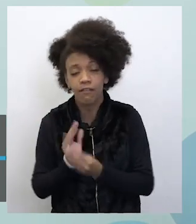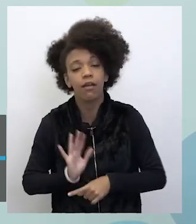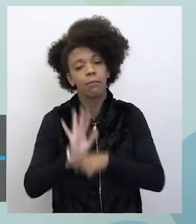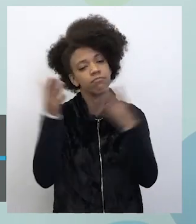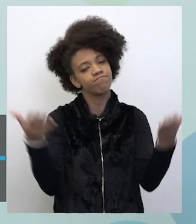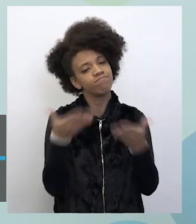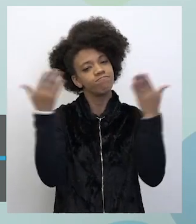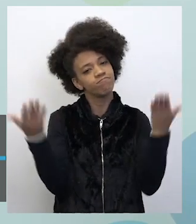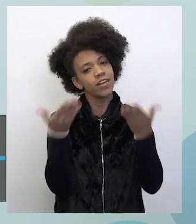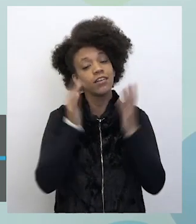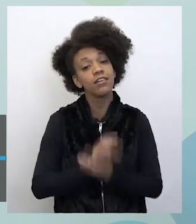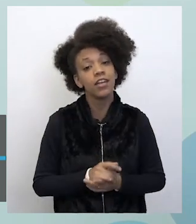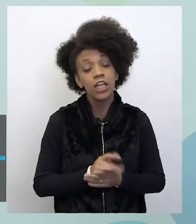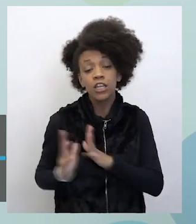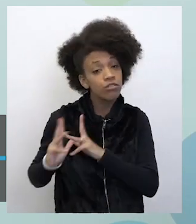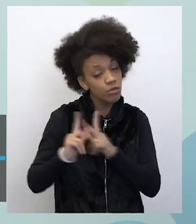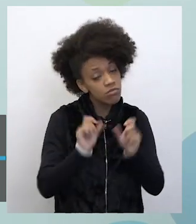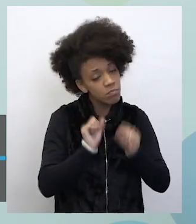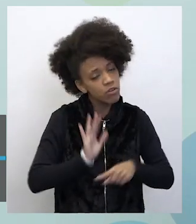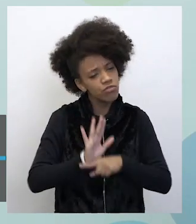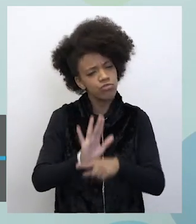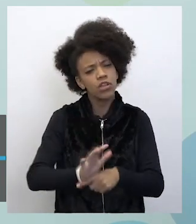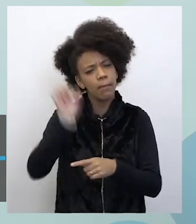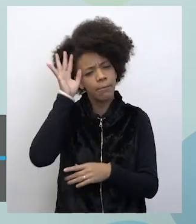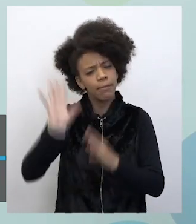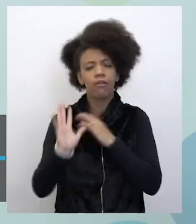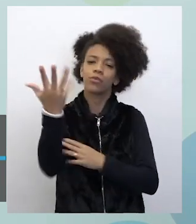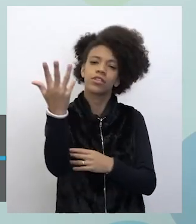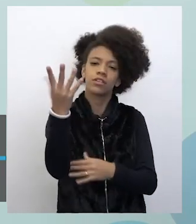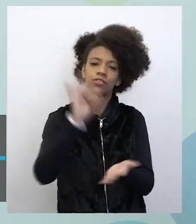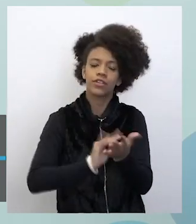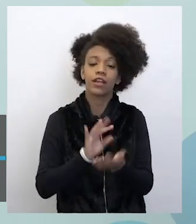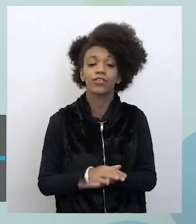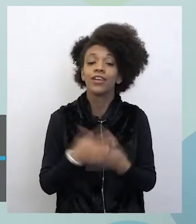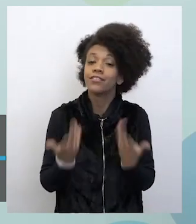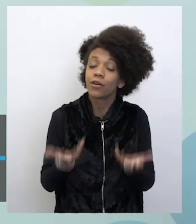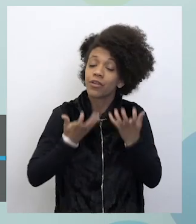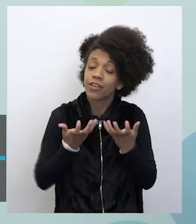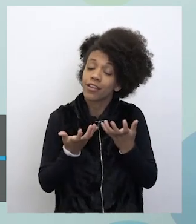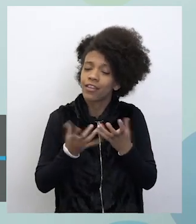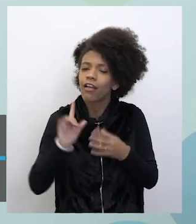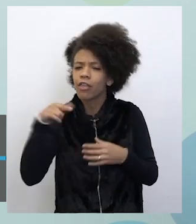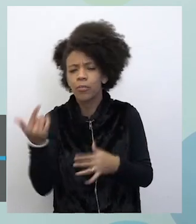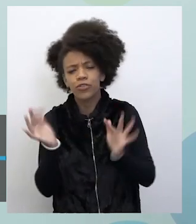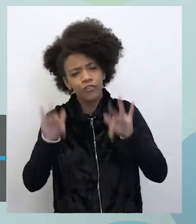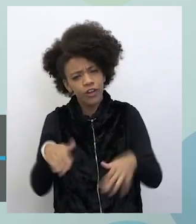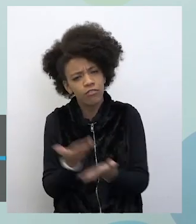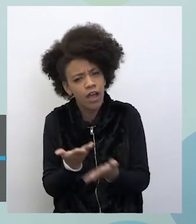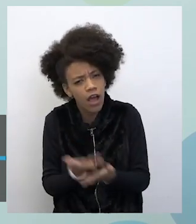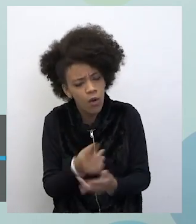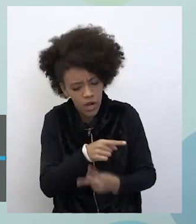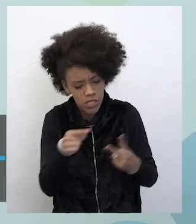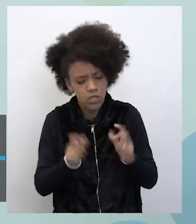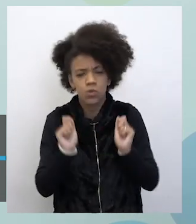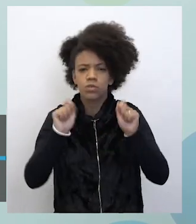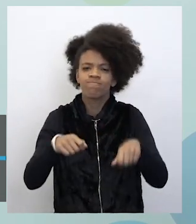ajudar e essas pessoas podem te ajudar a conquistar esse seu sonho. Então, o que a gente queria desejar depois, ao final dessas duas aulas de